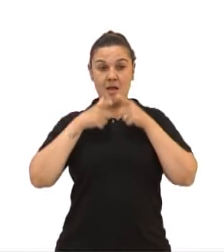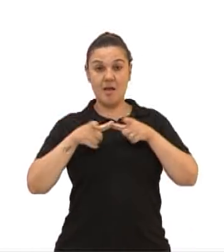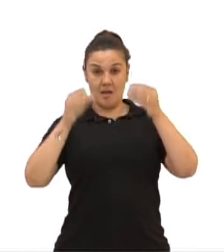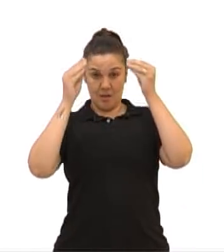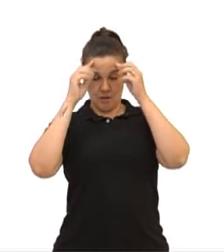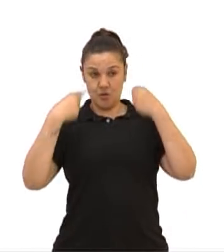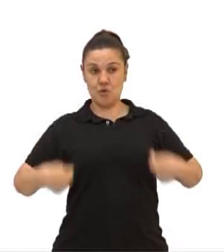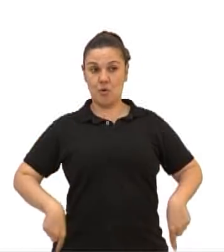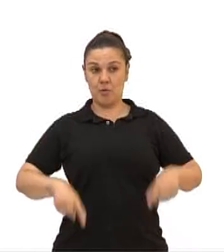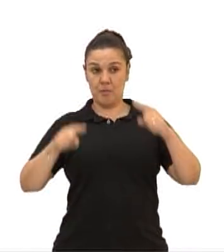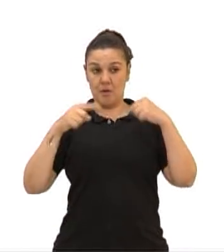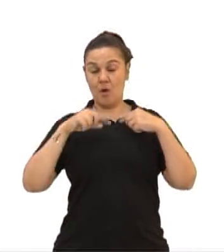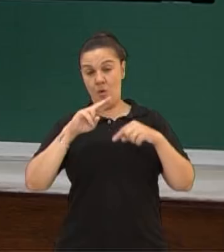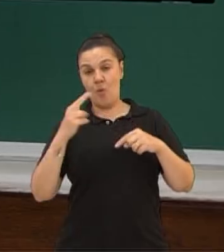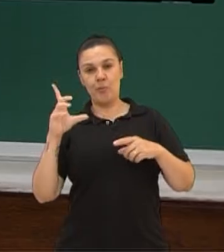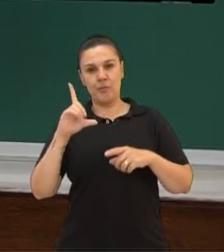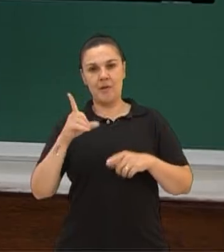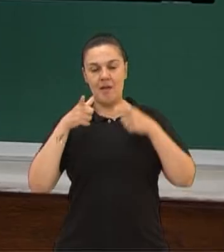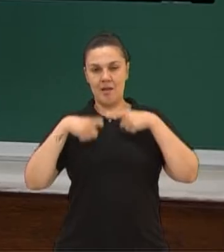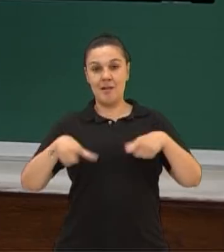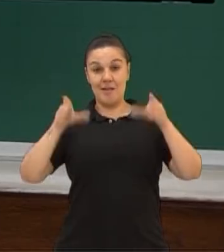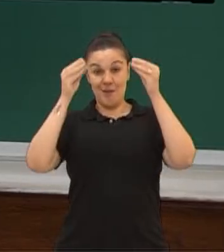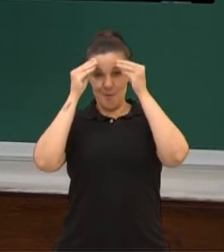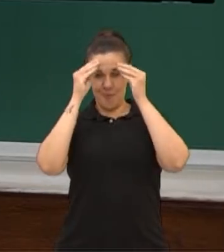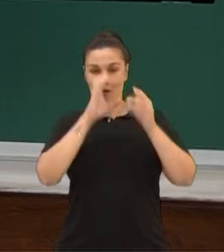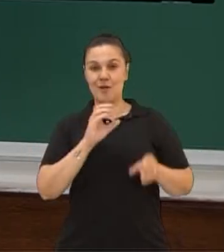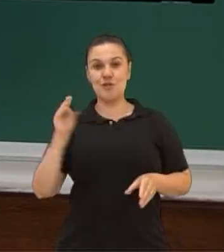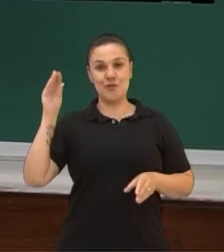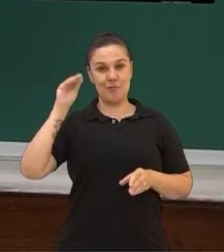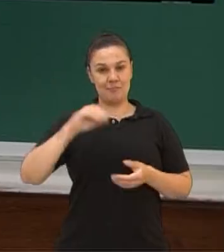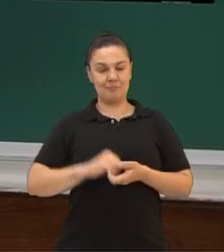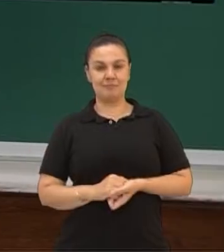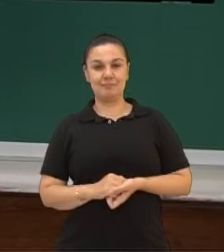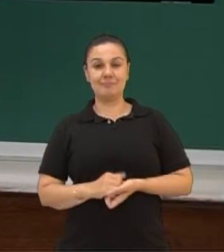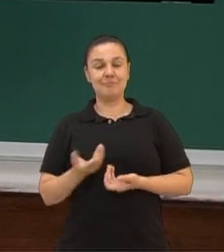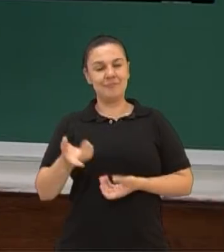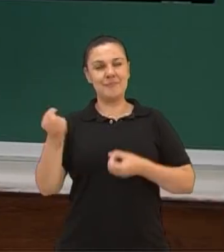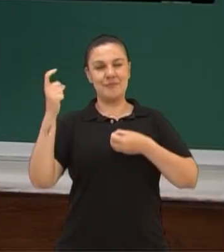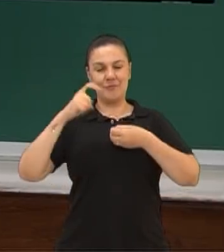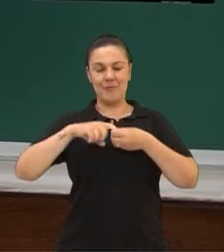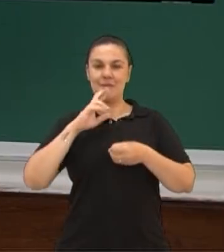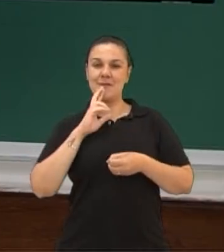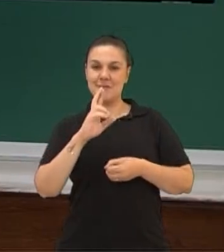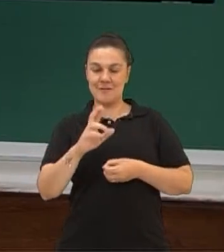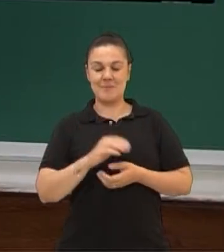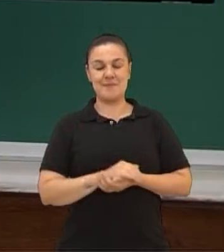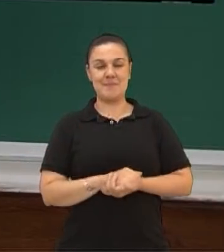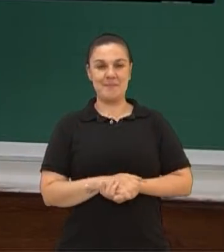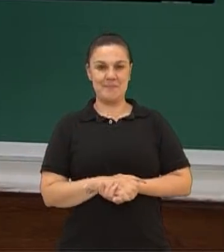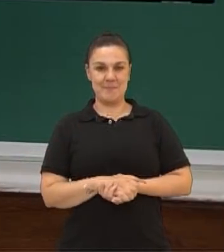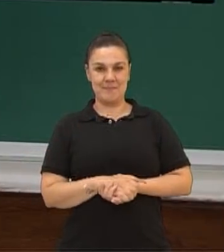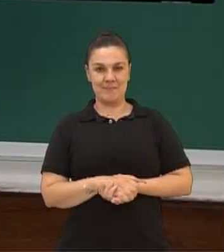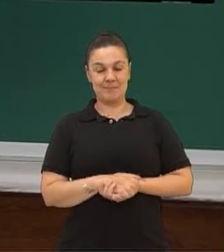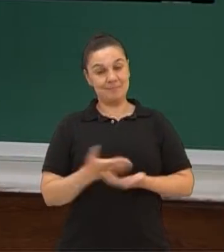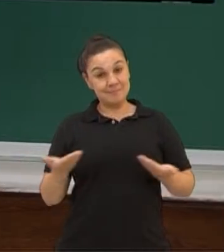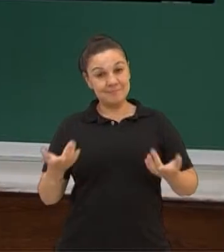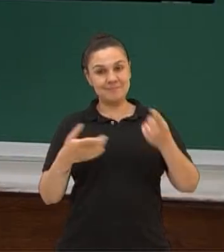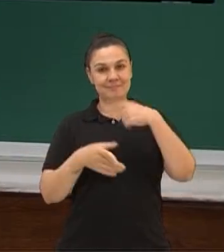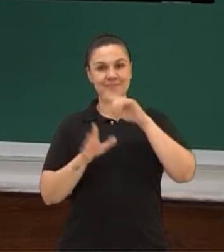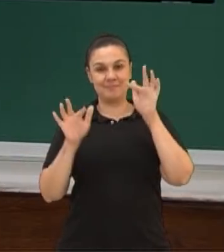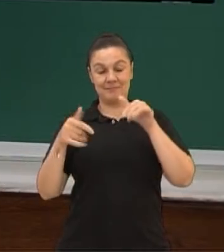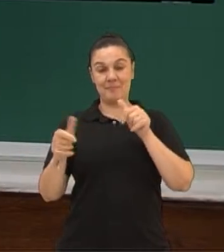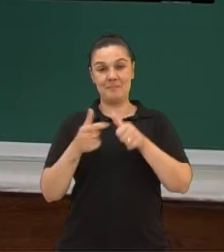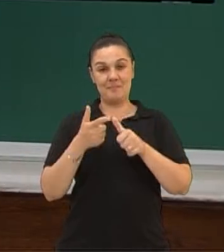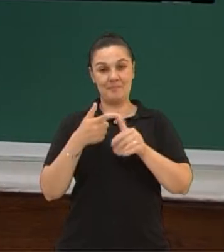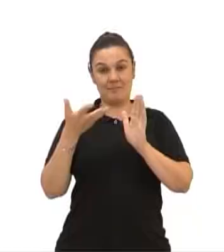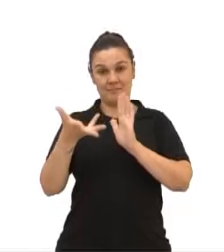D, linguagem oral. Então, um tempo para responder e já voltamos com a resposta para esse